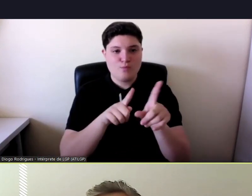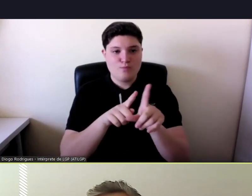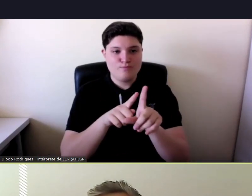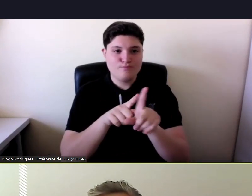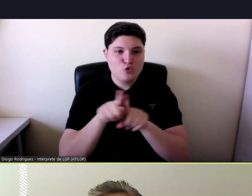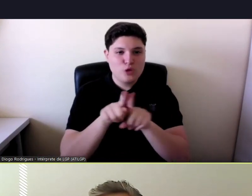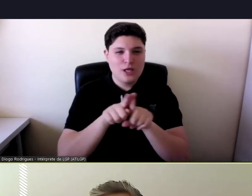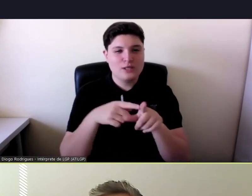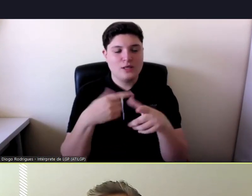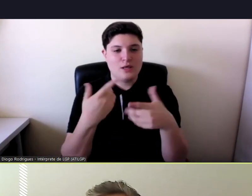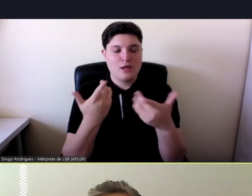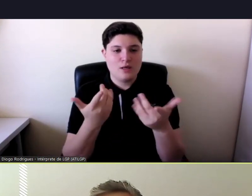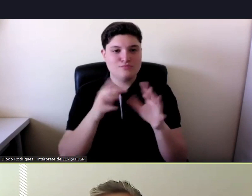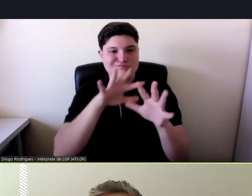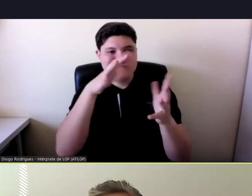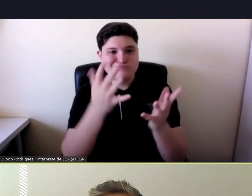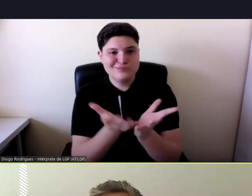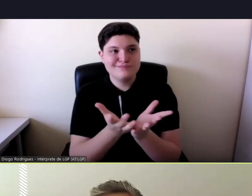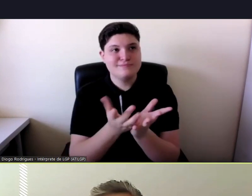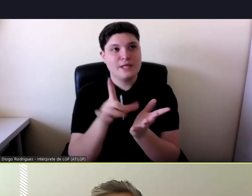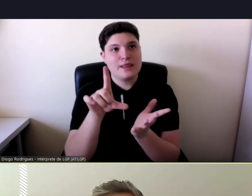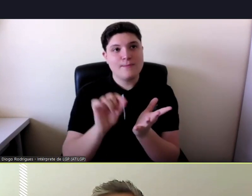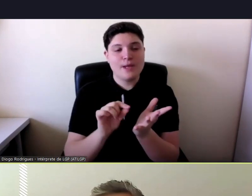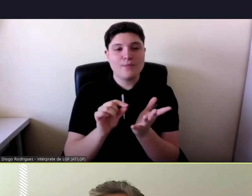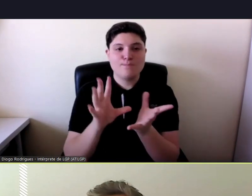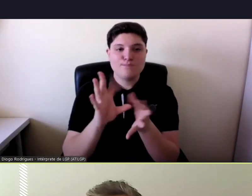e questões